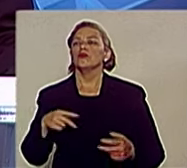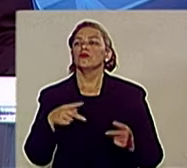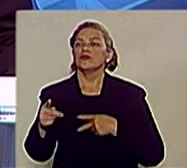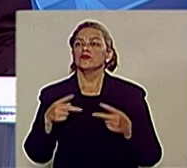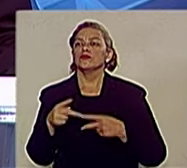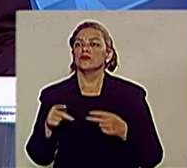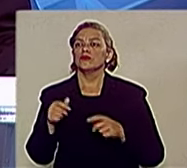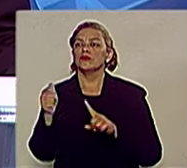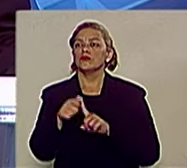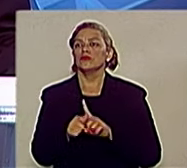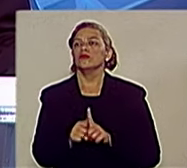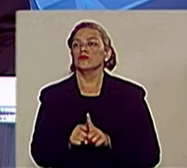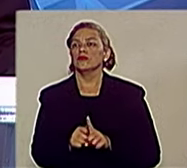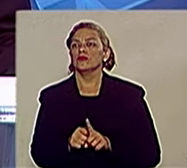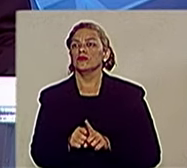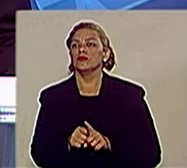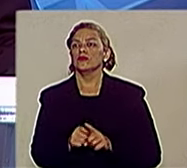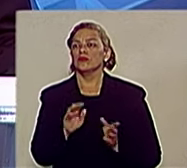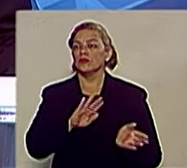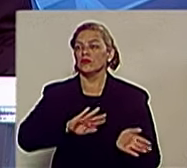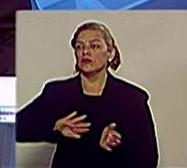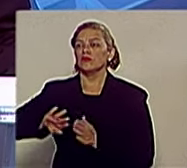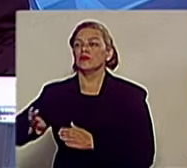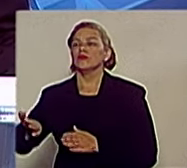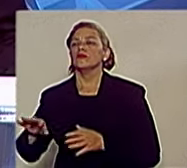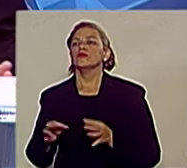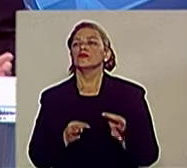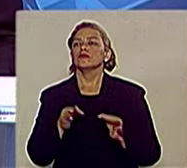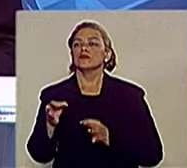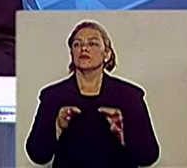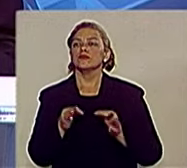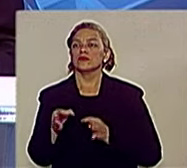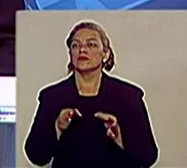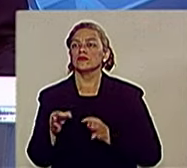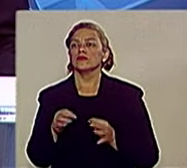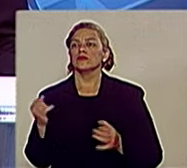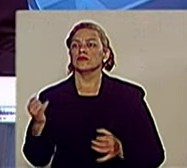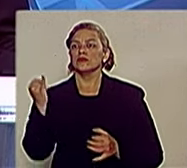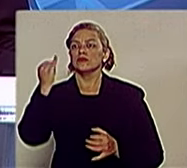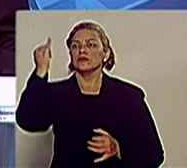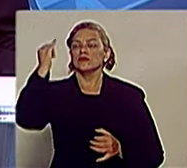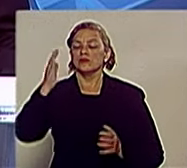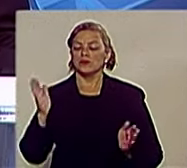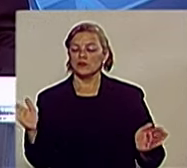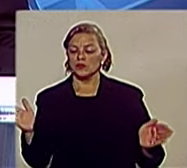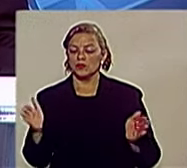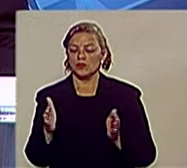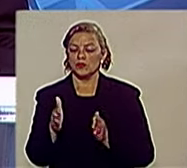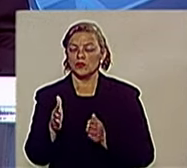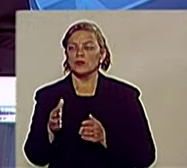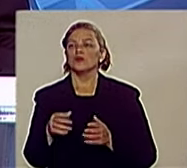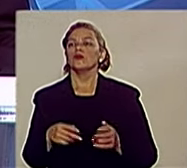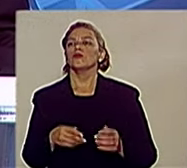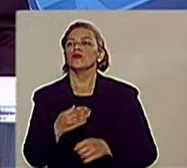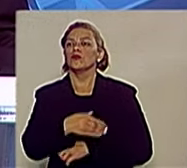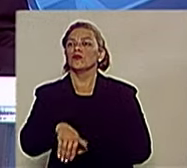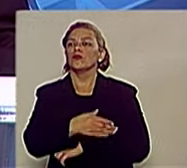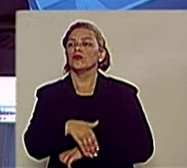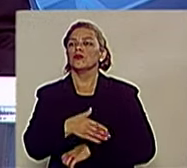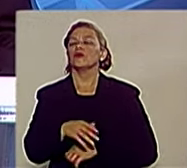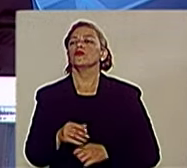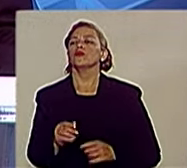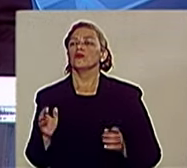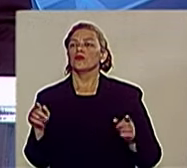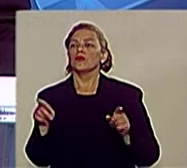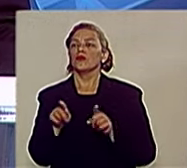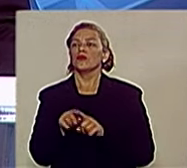Deixou de se fazer obras importantes como a Via Banhado. Se reduziu o número de faixas na Avenida São José e não se construiu a Via Banhado, que